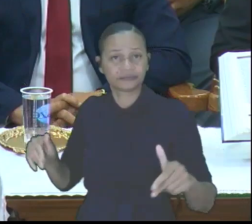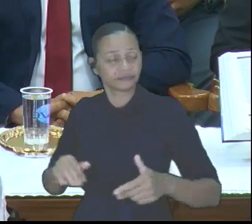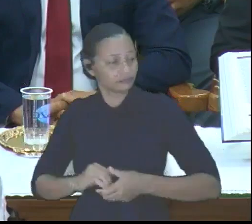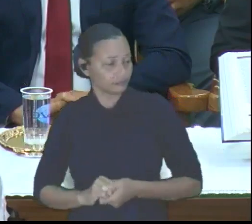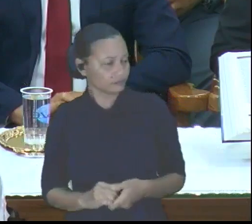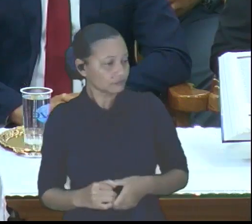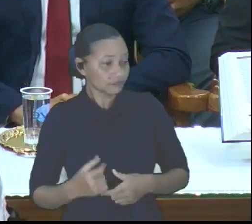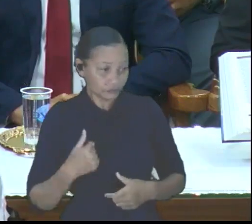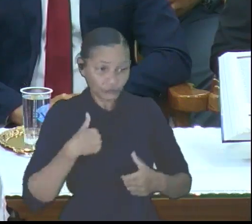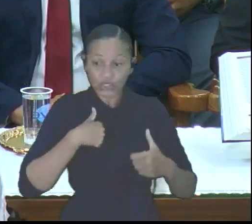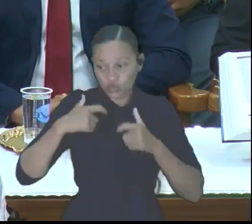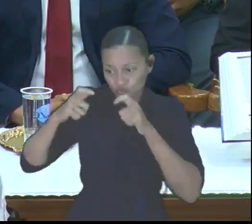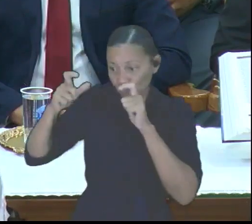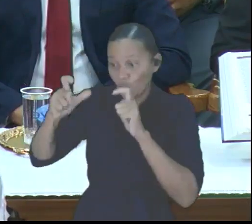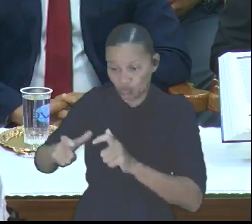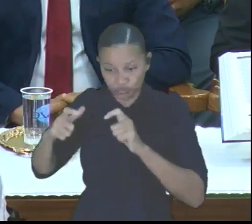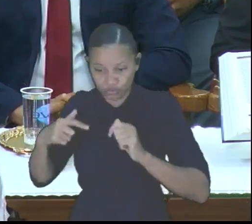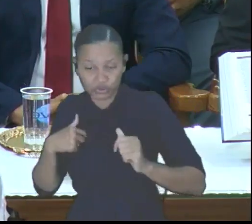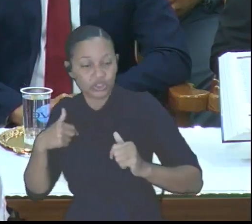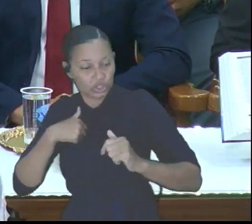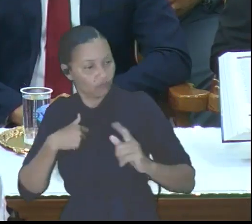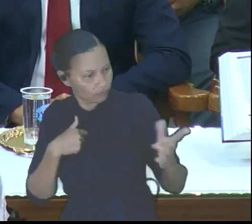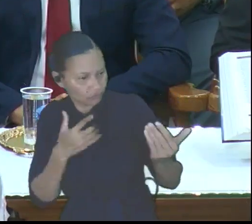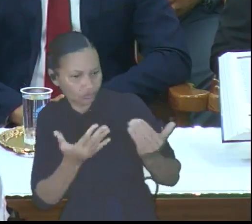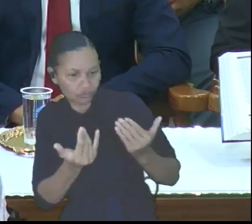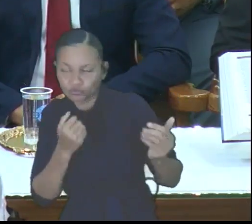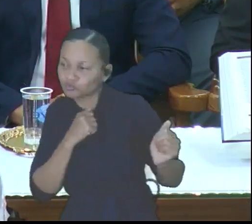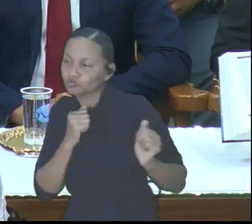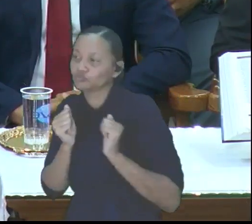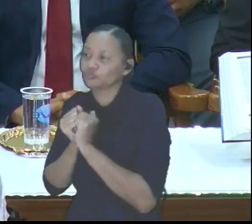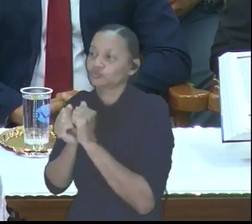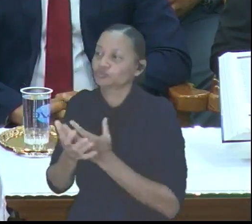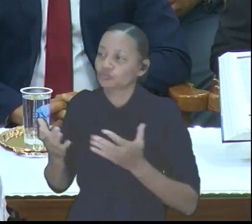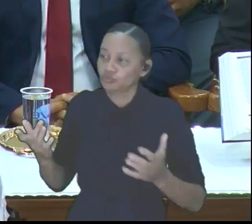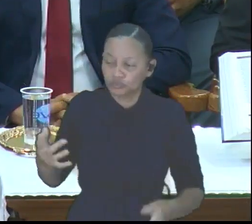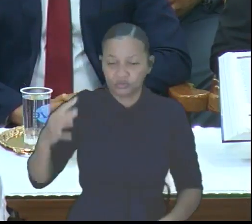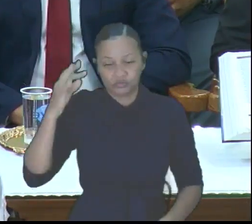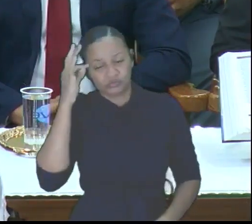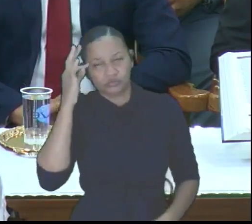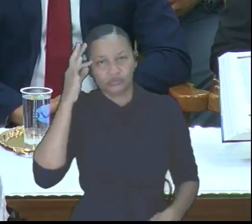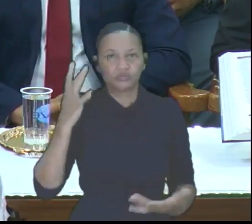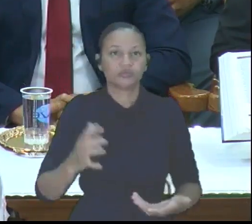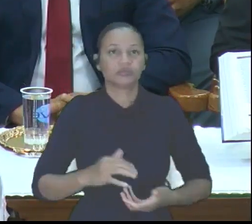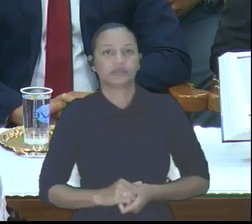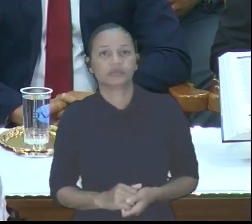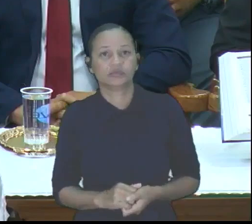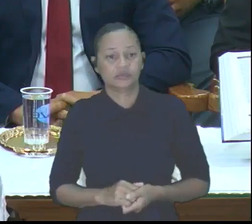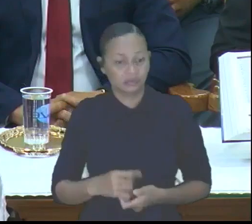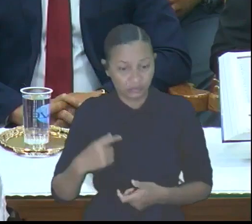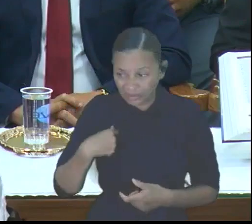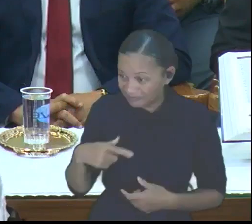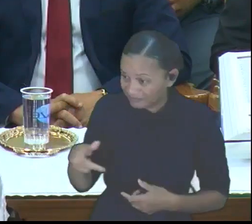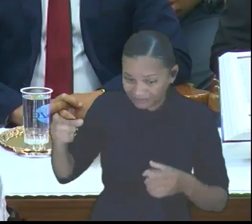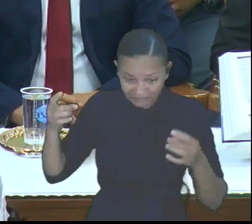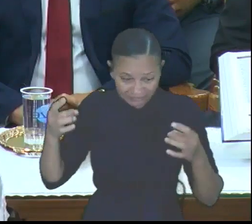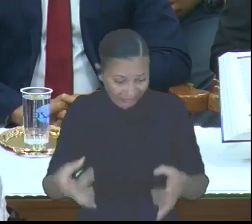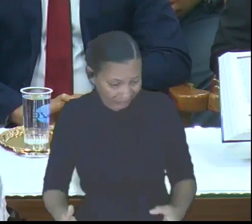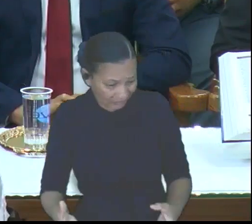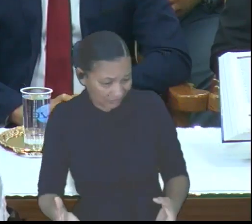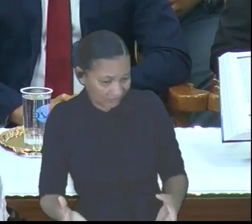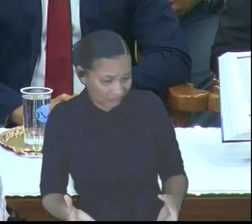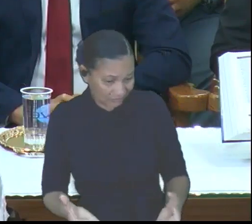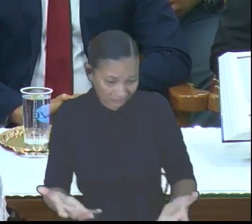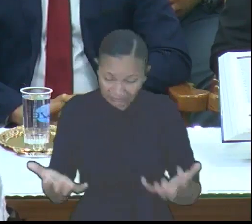E onde eu estiver, vocês também estarão. Aí, Tomé, o Senhor vai nos deixar